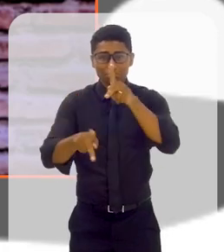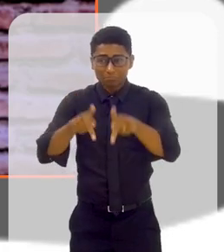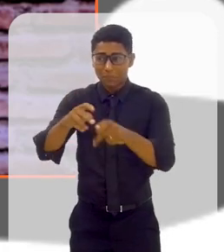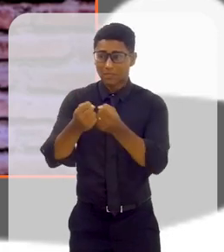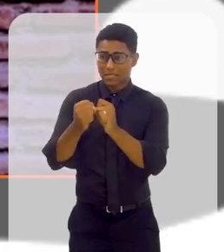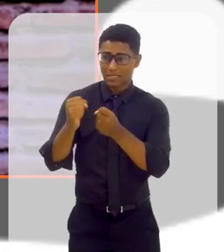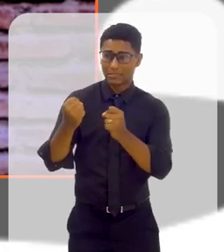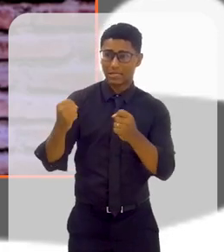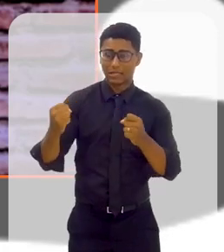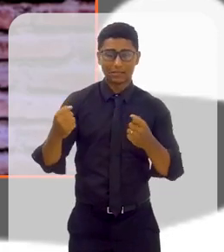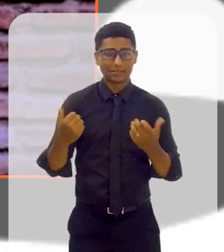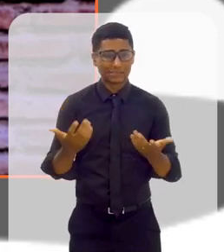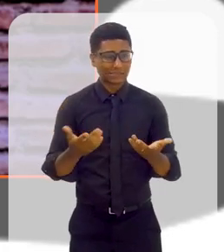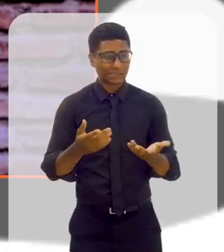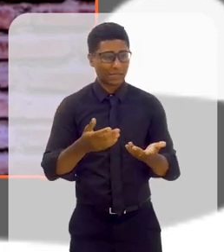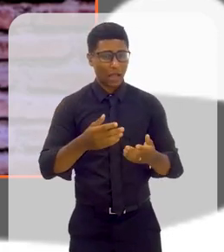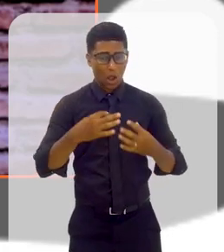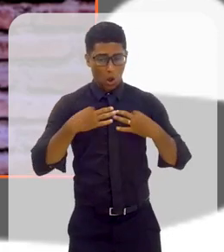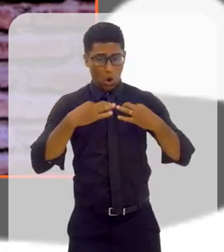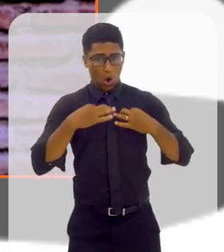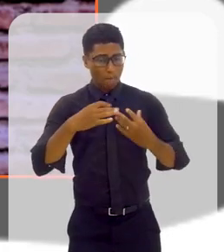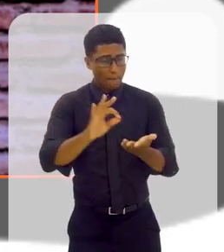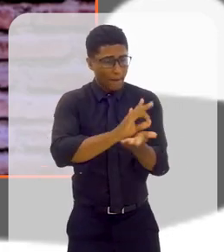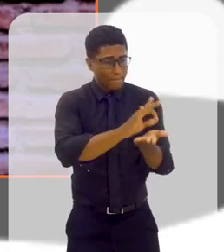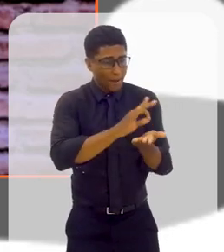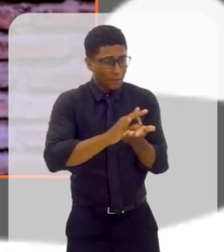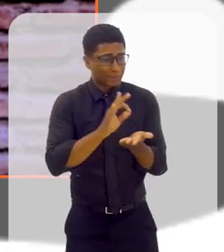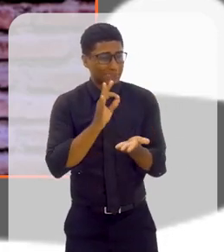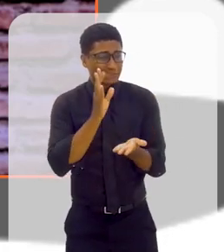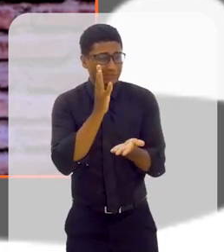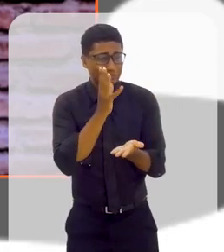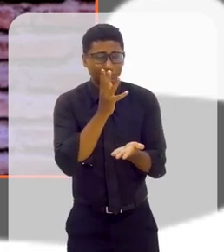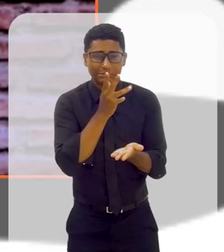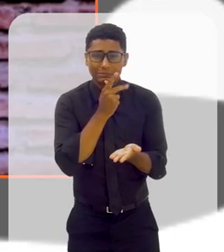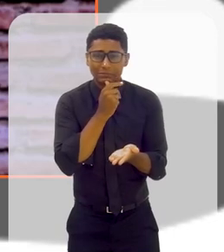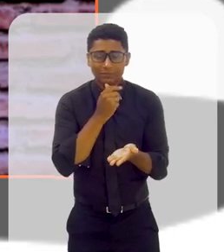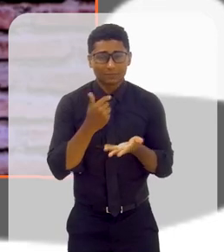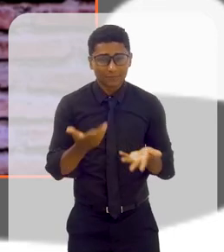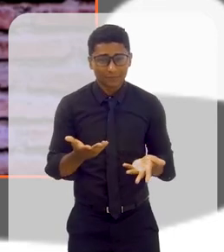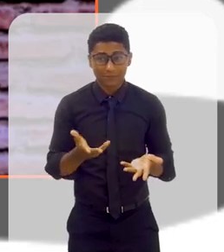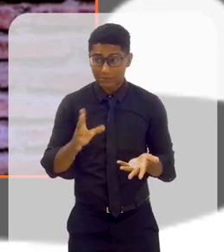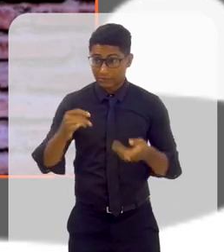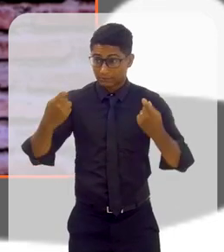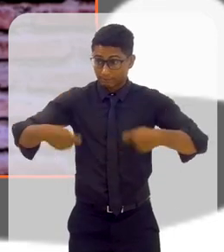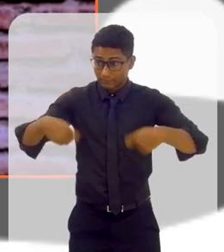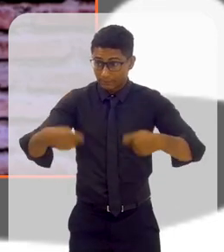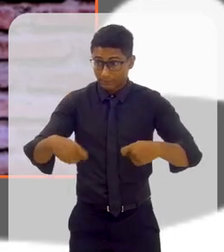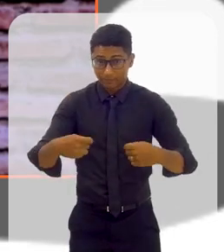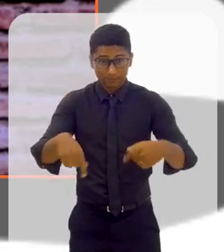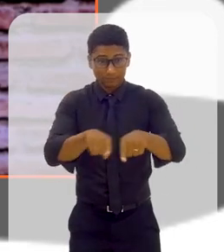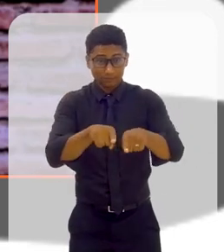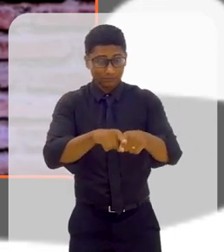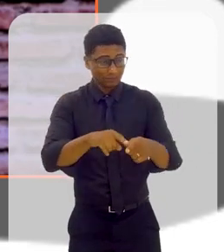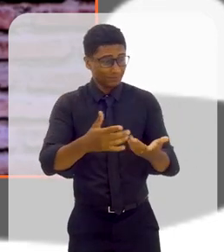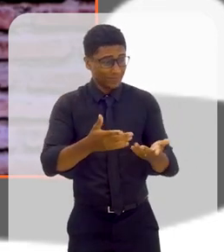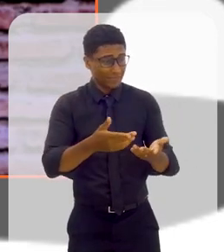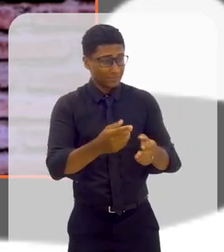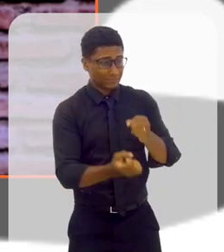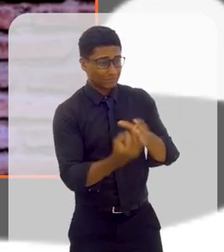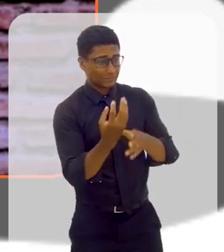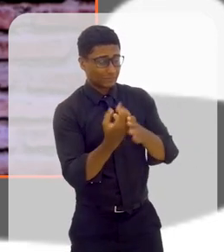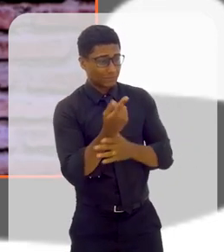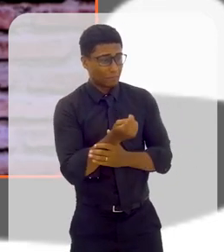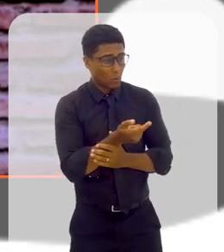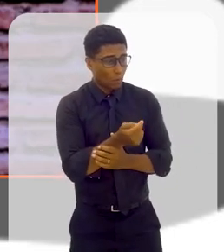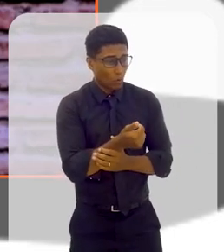crescente, e uma oferta muito baixa, porque a produção era lenta. Automaticamente, quando você tem alta demanda, baixa produção, os preços